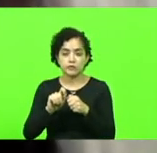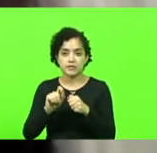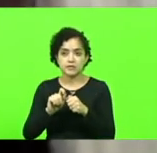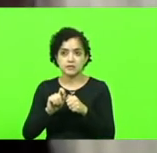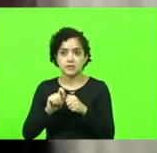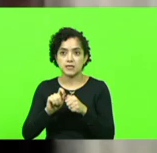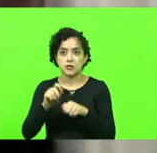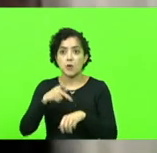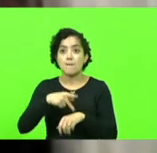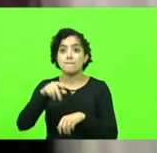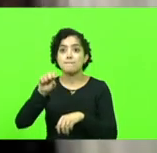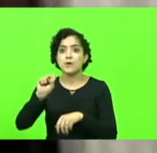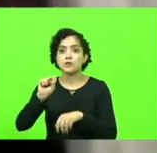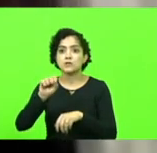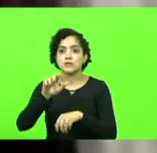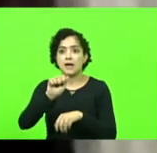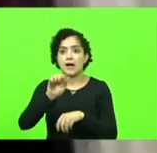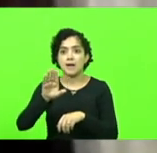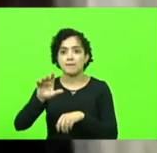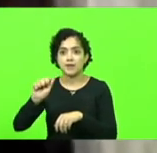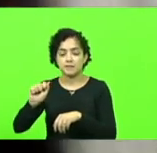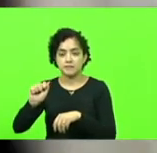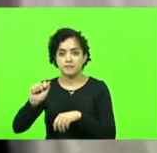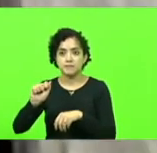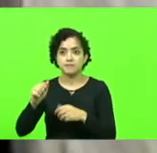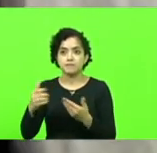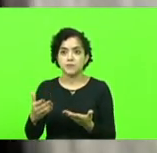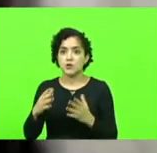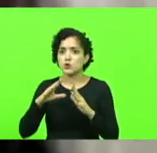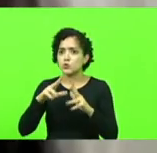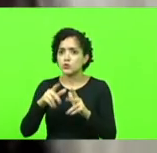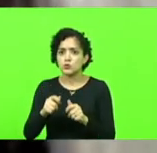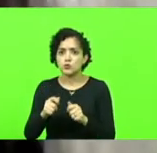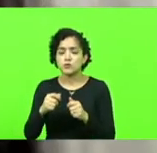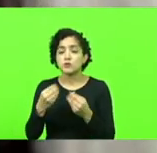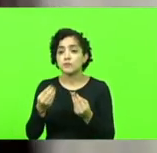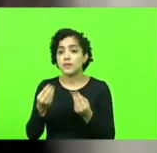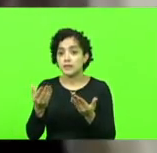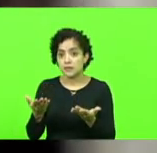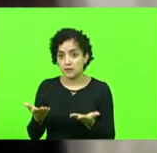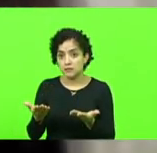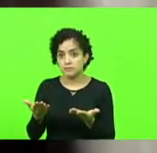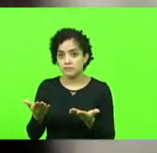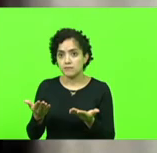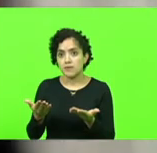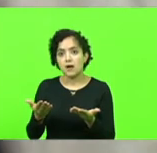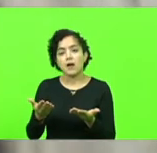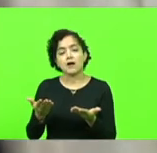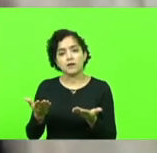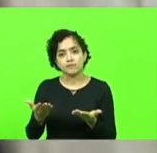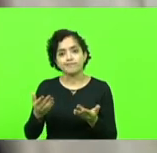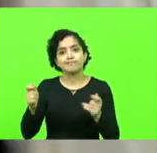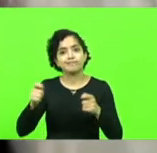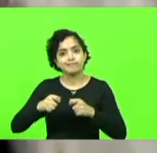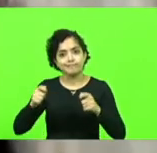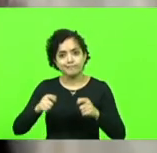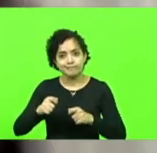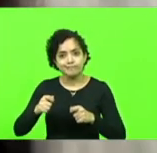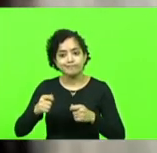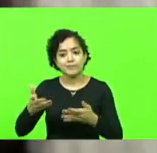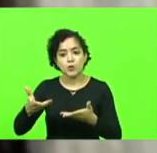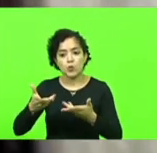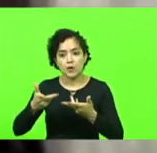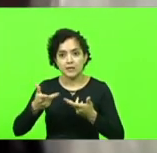pós em ABA, método ABA. Tudo isso para quê? Tudo isso para proporcionar uma qualidade